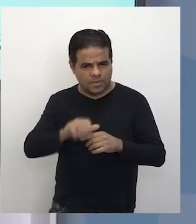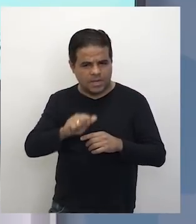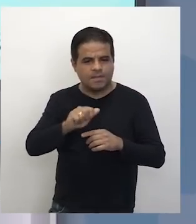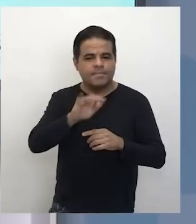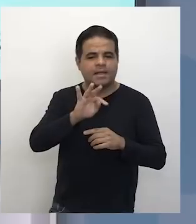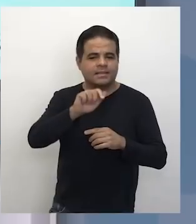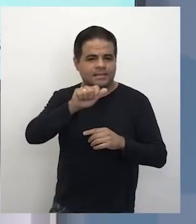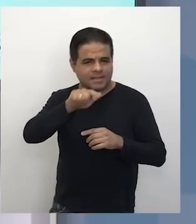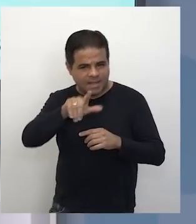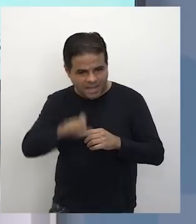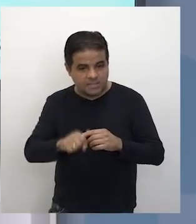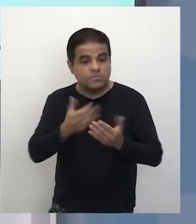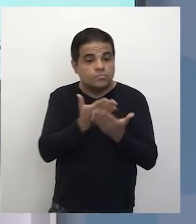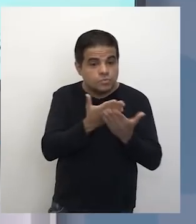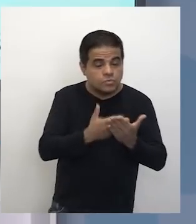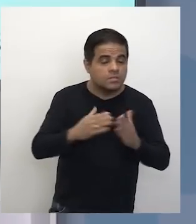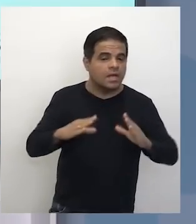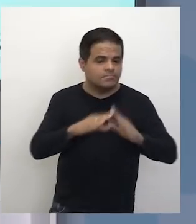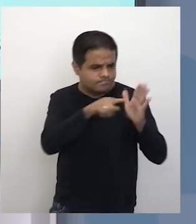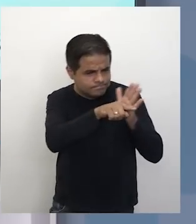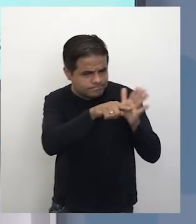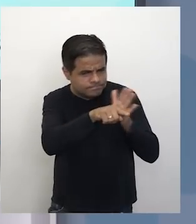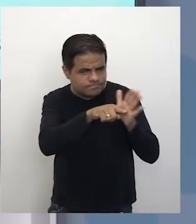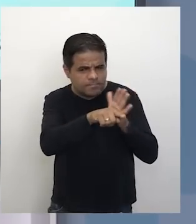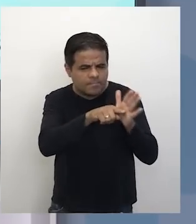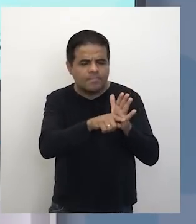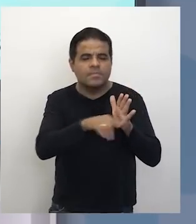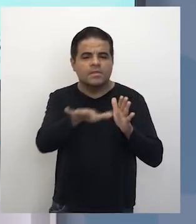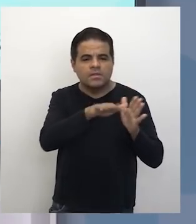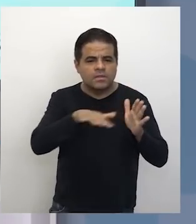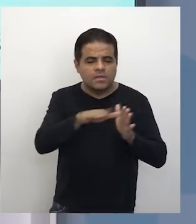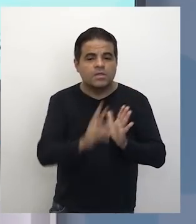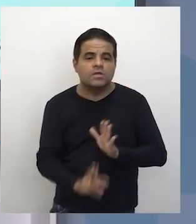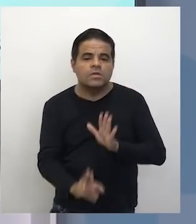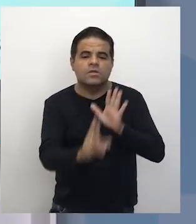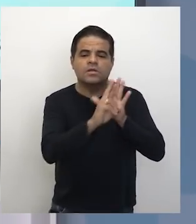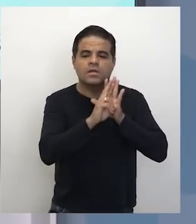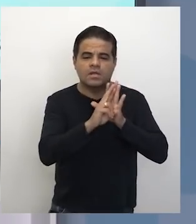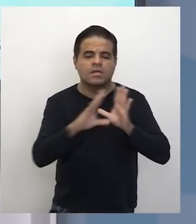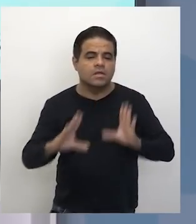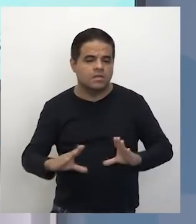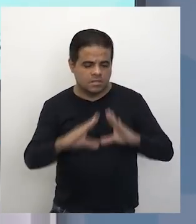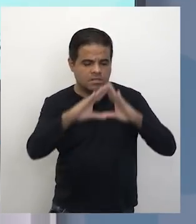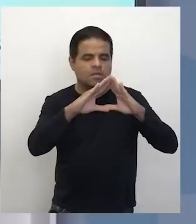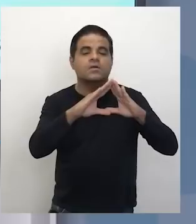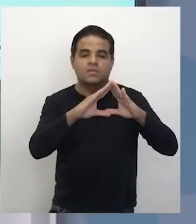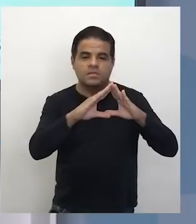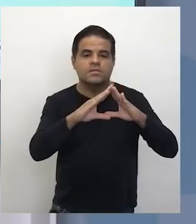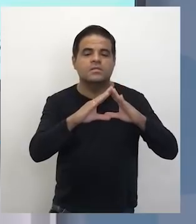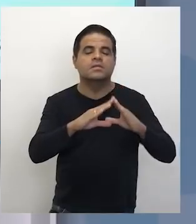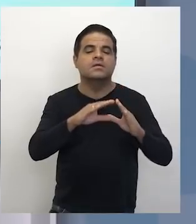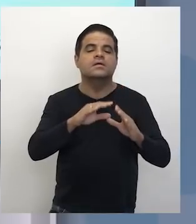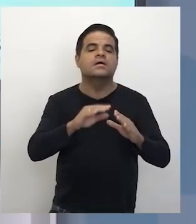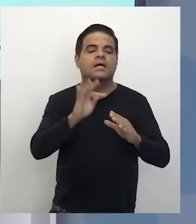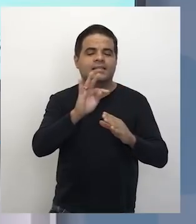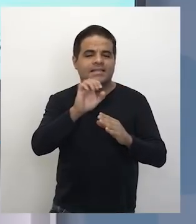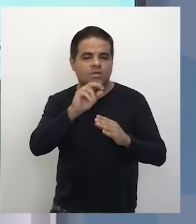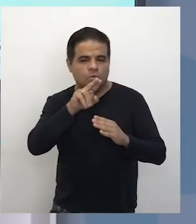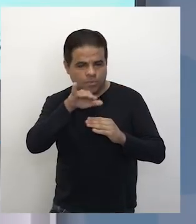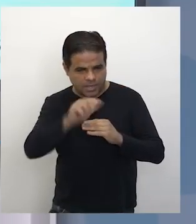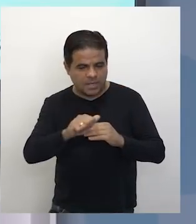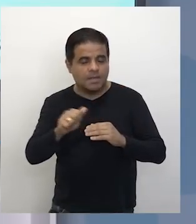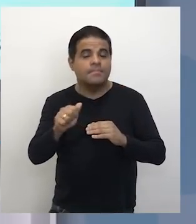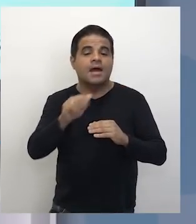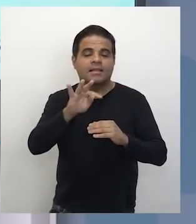a semelhança de triângulo pela análise da nossa representação do triângulo, no teorema de Tales, tá certo?